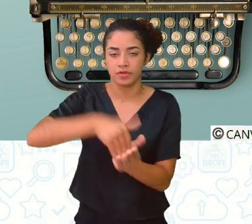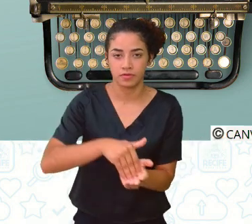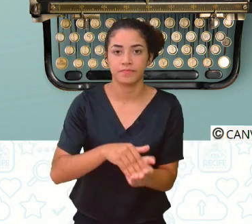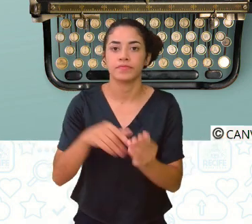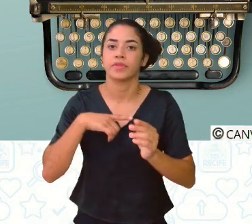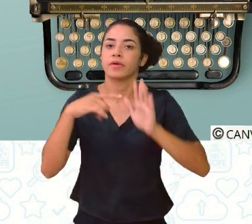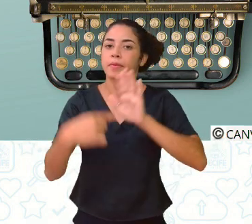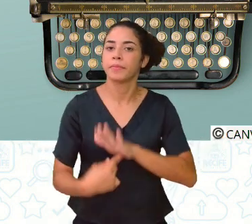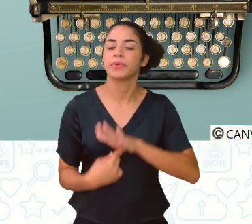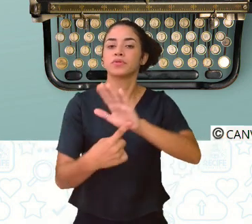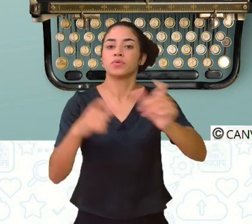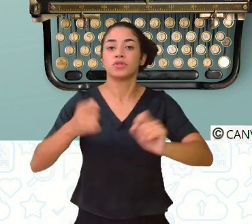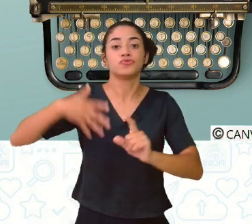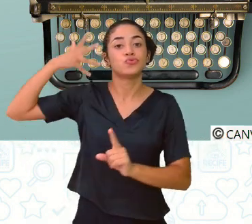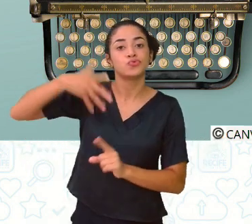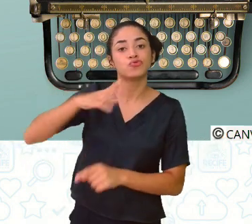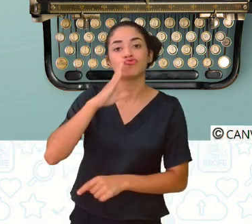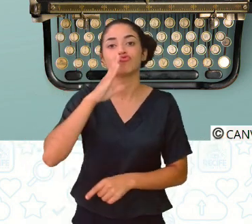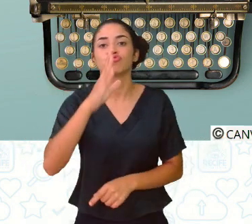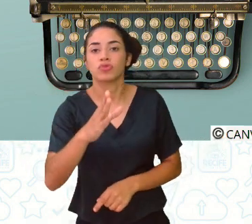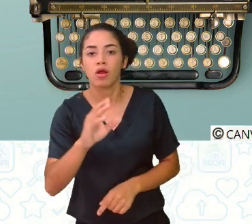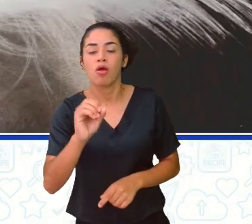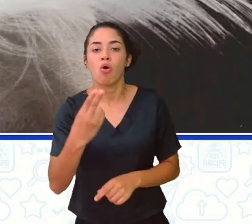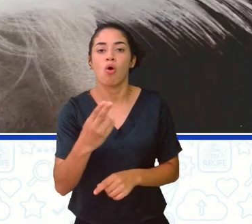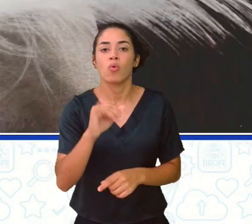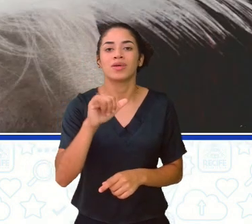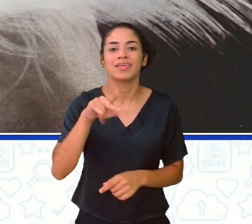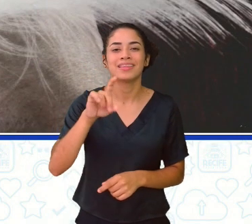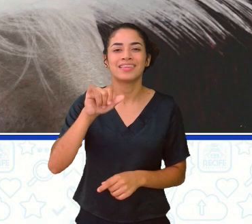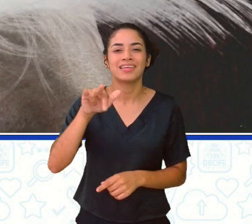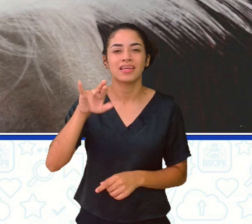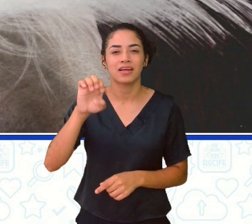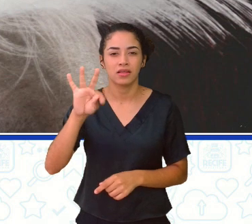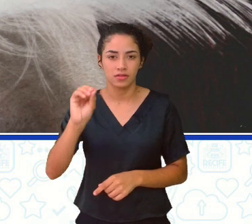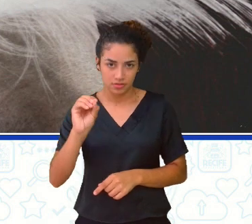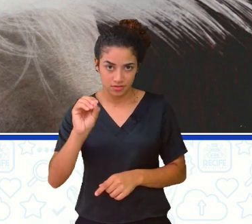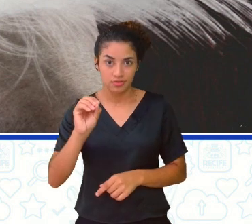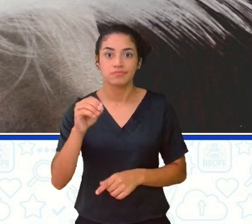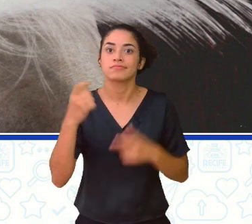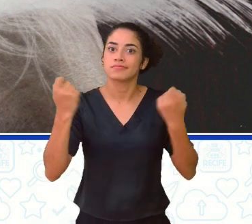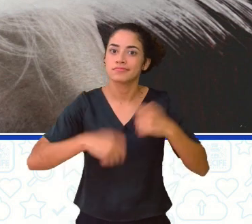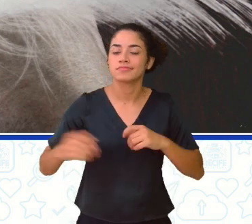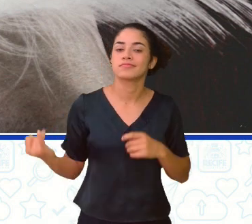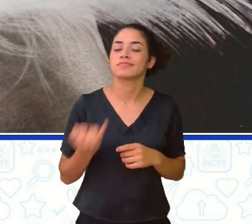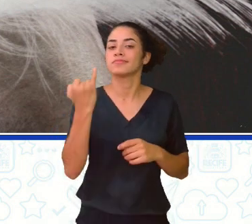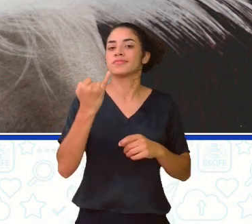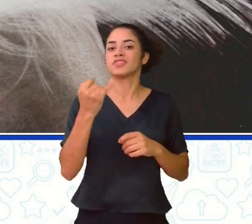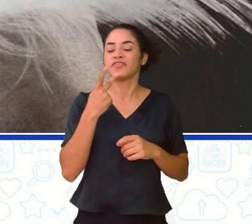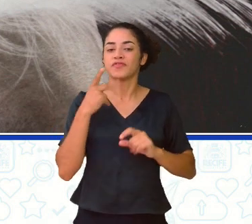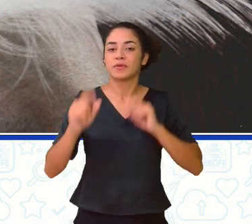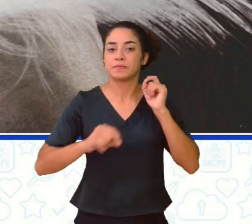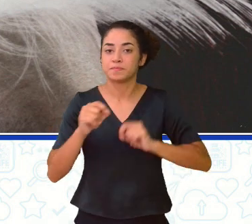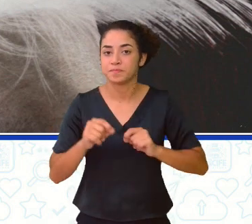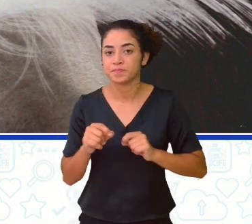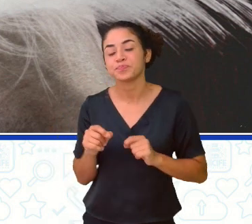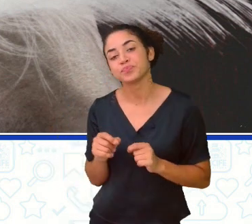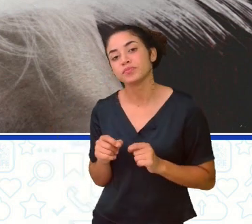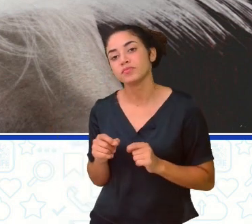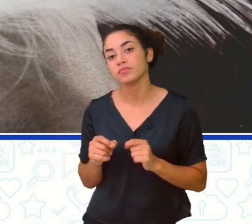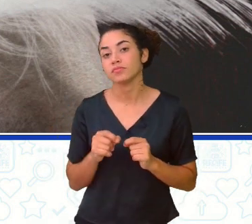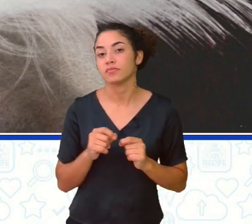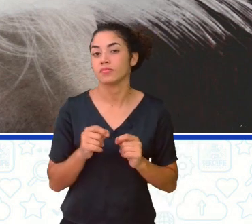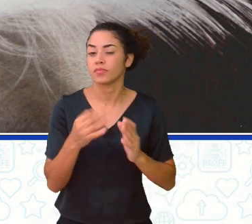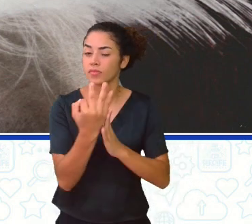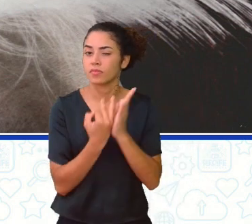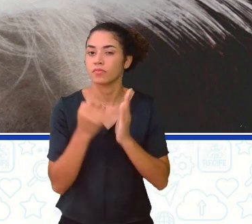apresentado em discurso direto ou indireto, né? É importante reforçar ainda que o texto narrativo possui os